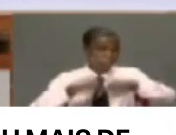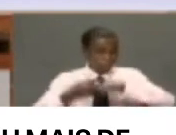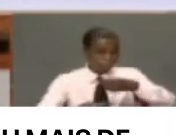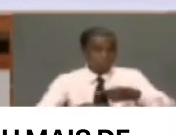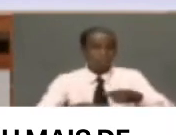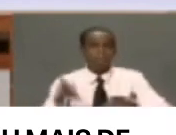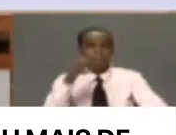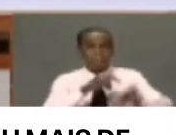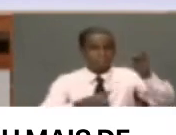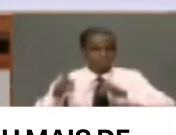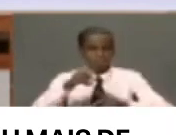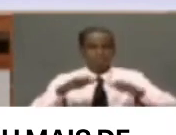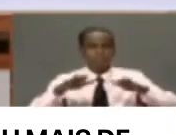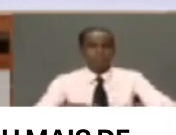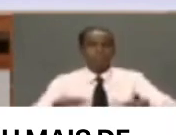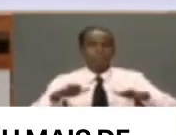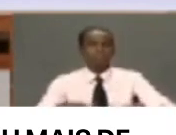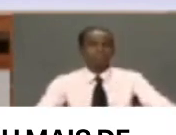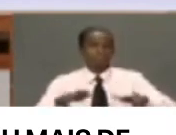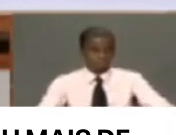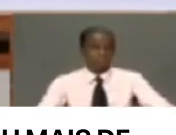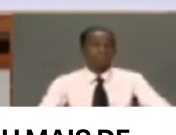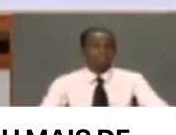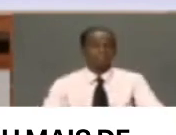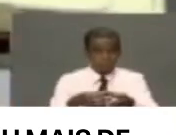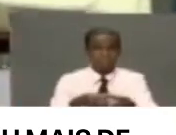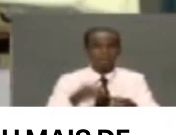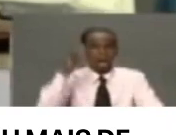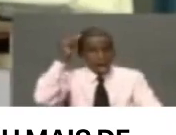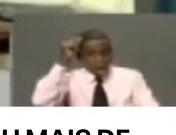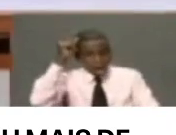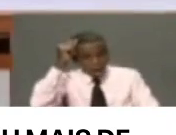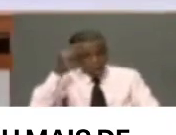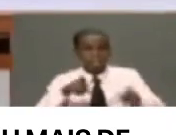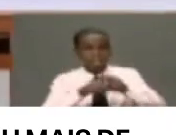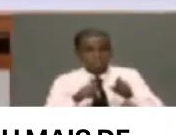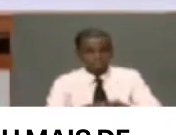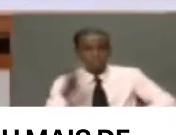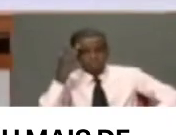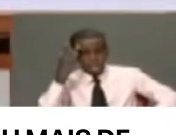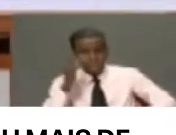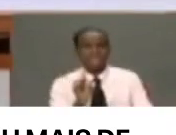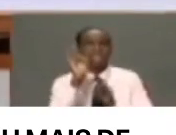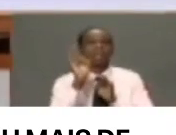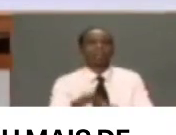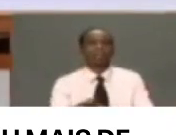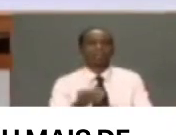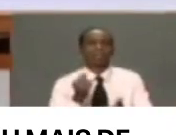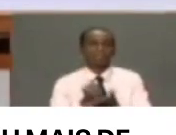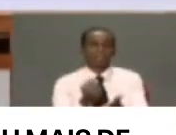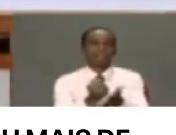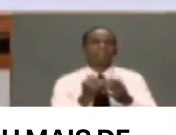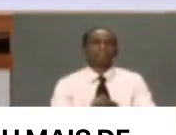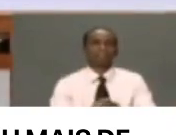vou gravar o rei disparidades entre os países Angola tem um plano de vacinação para